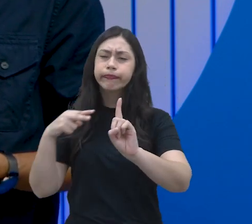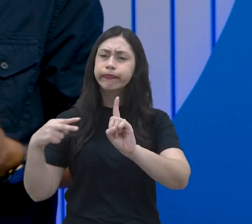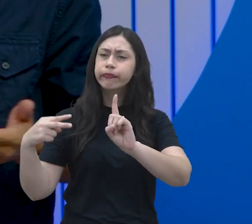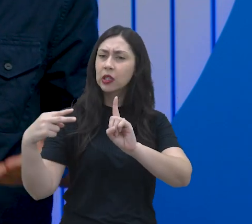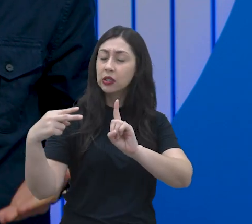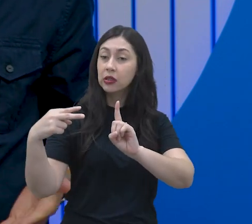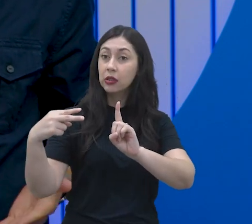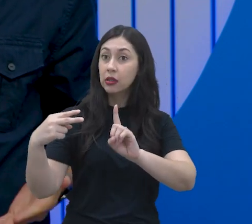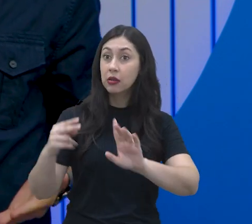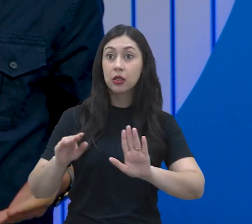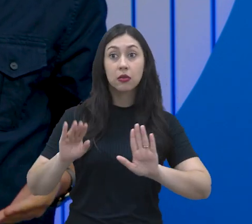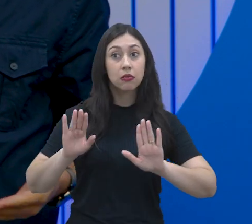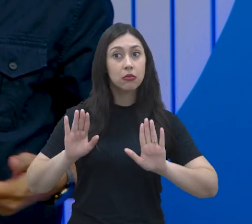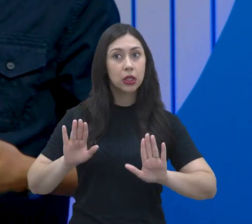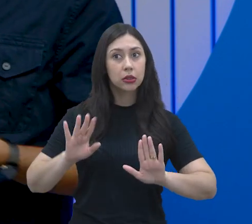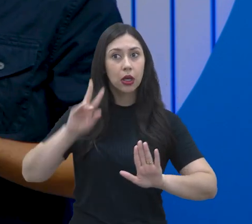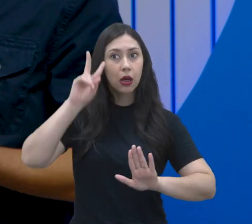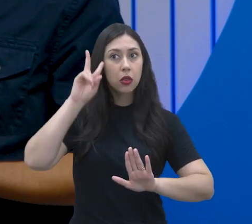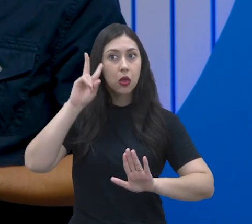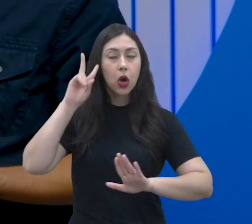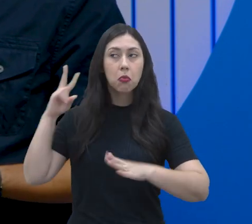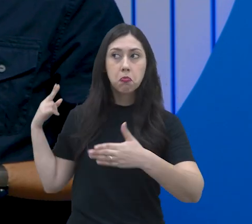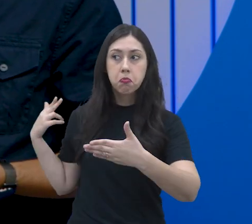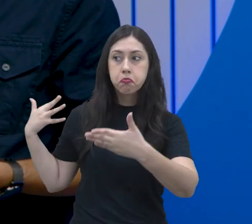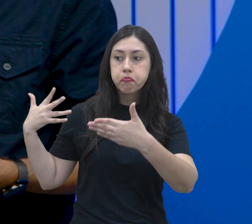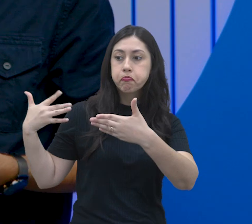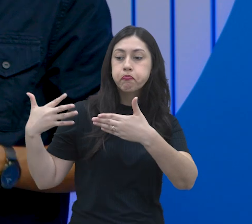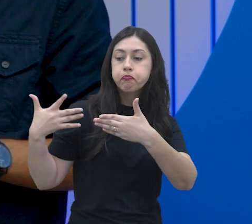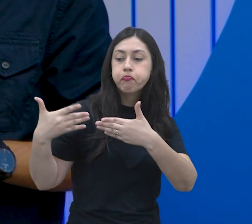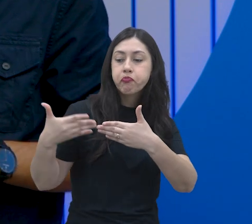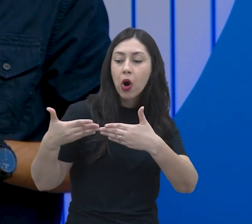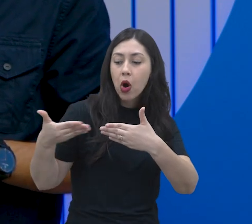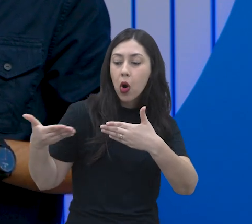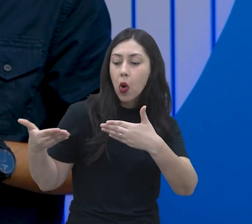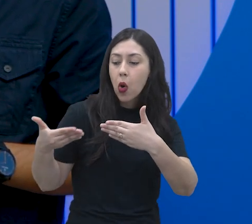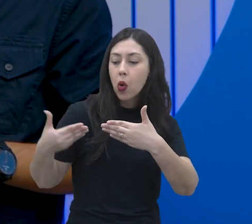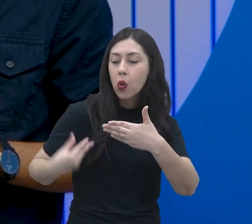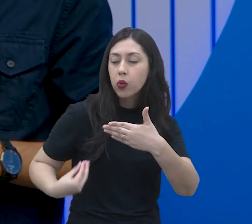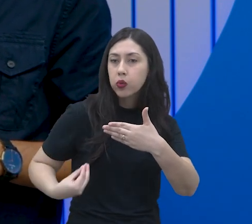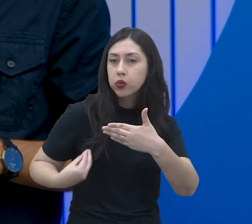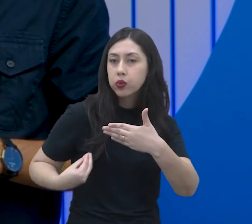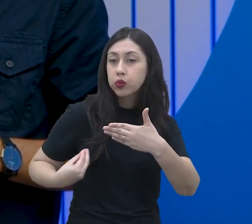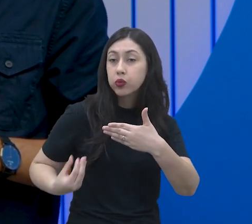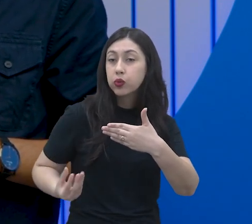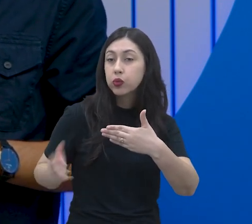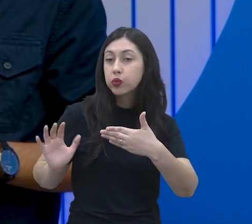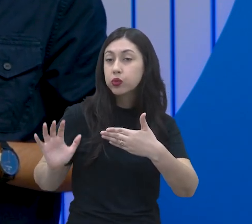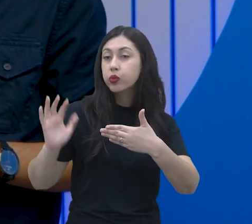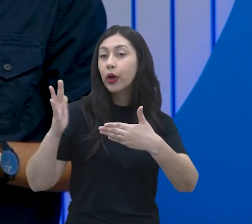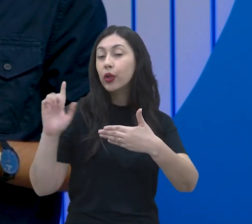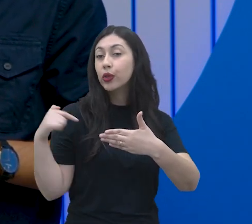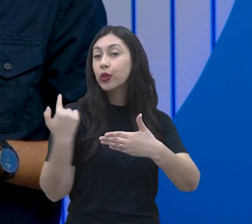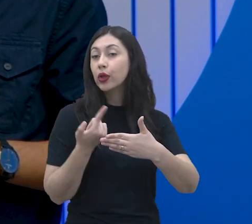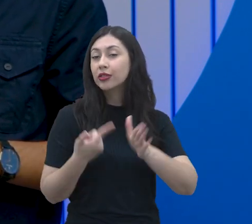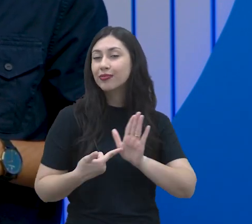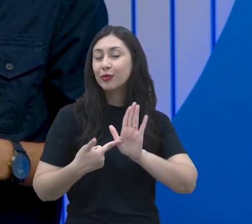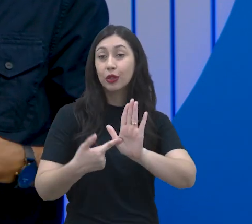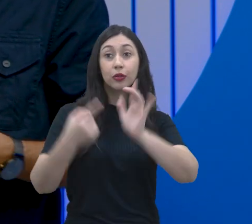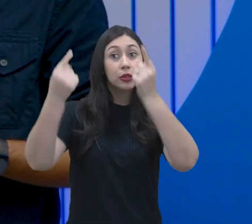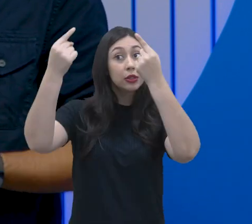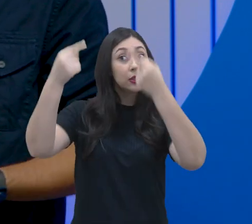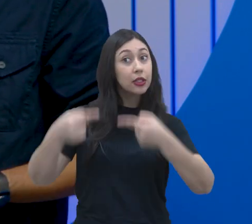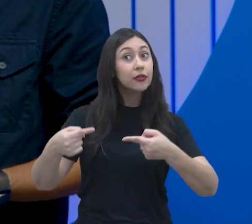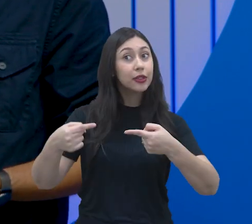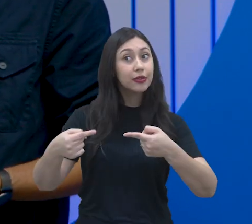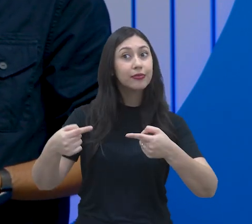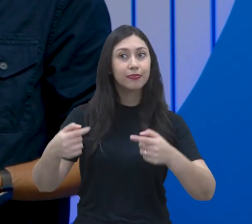tão diferentes. Mas, além da história e da realidade vivida hoje, nós também trazemos no programa os